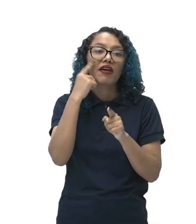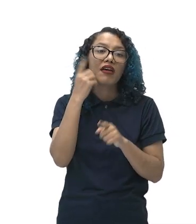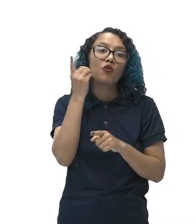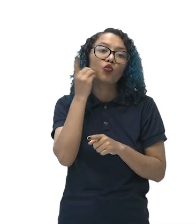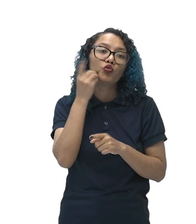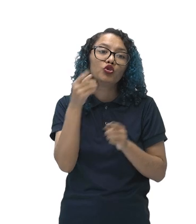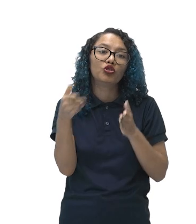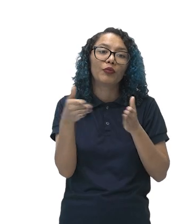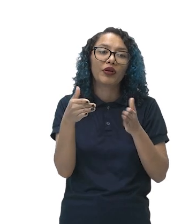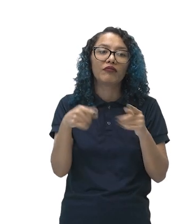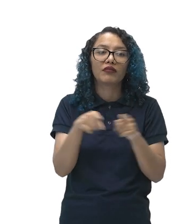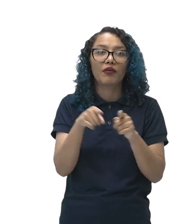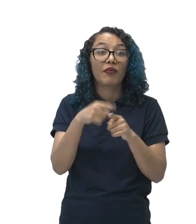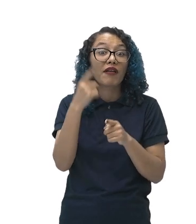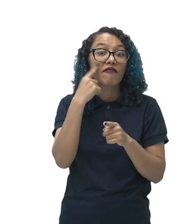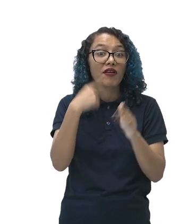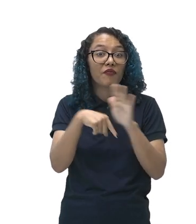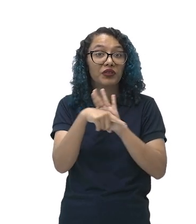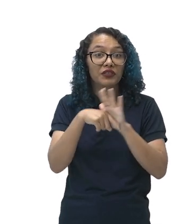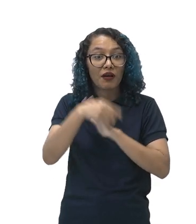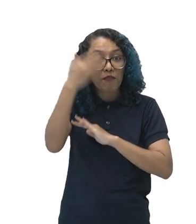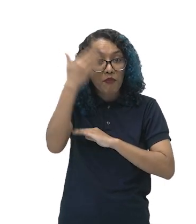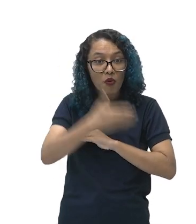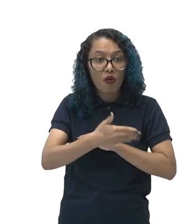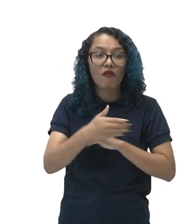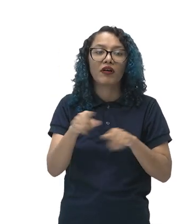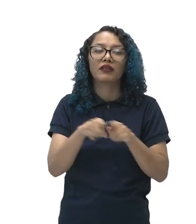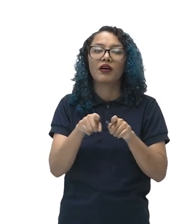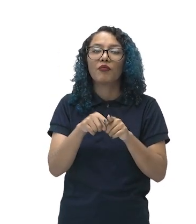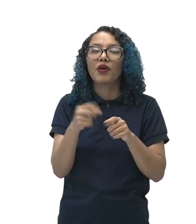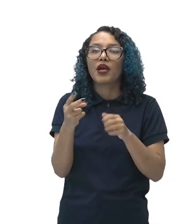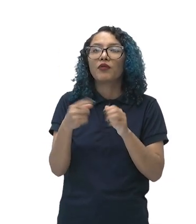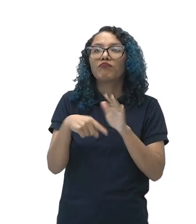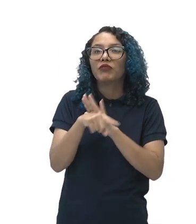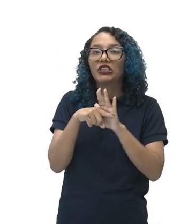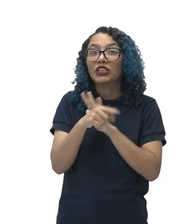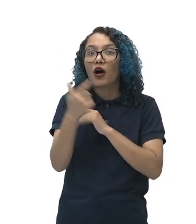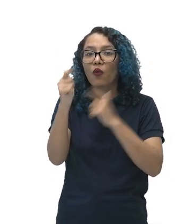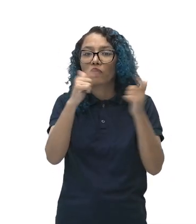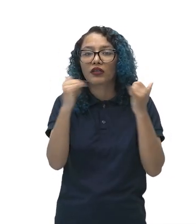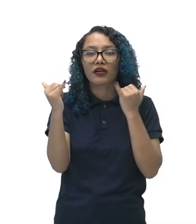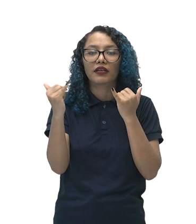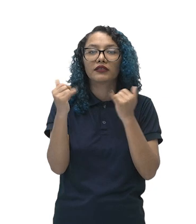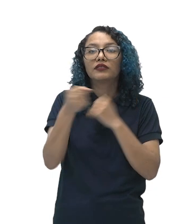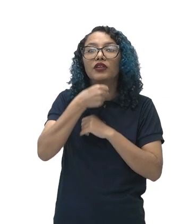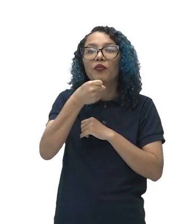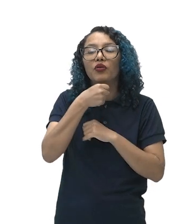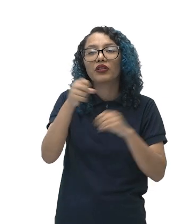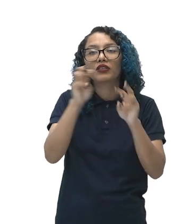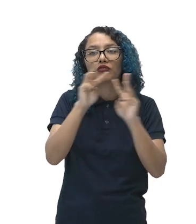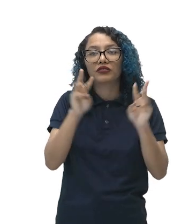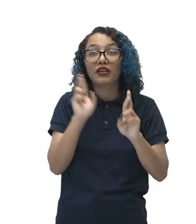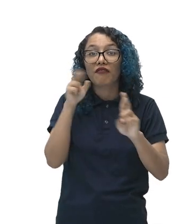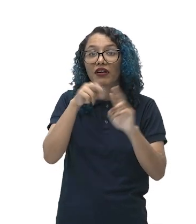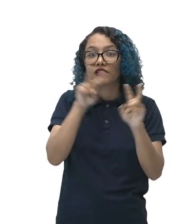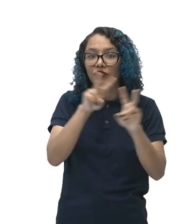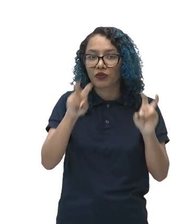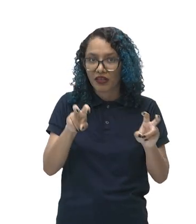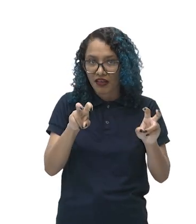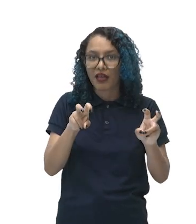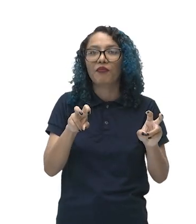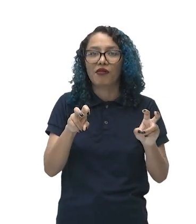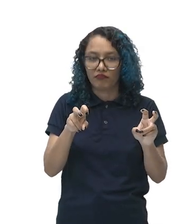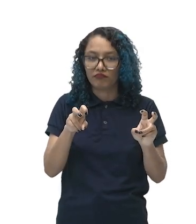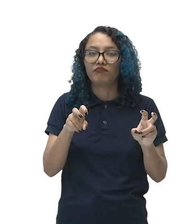as evidências, busque outras reportagens em outros veículos de comunicação sobre aquele fato,